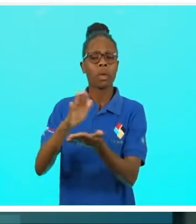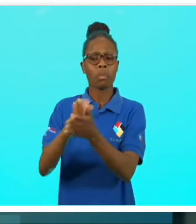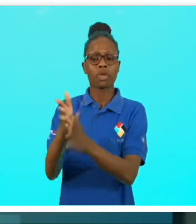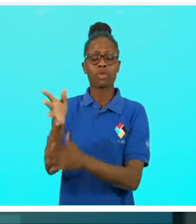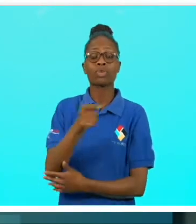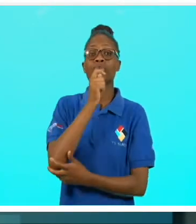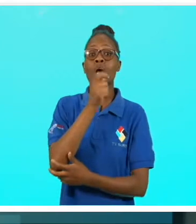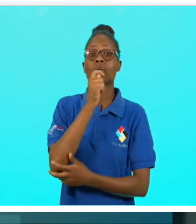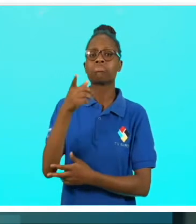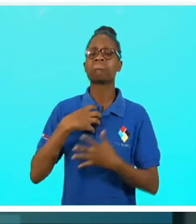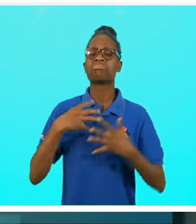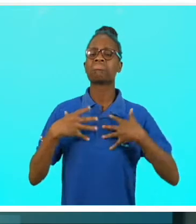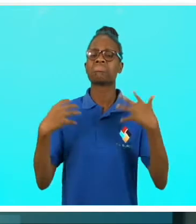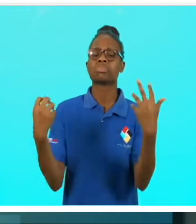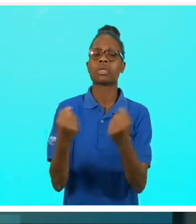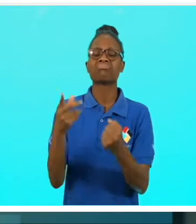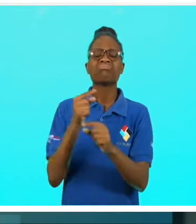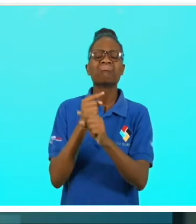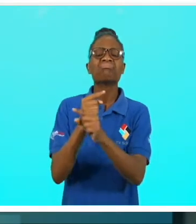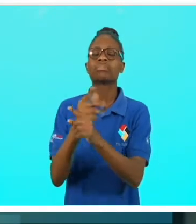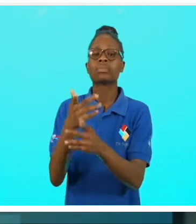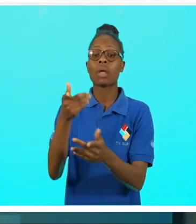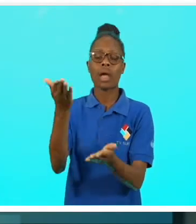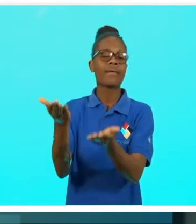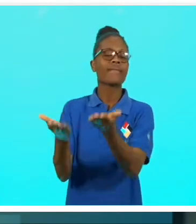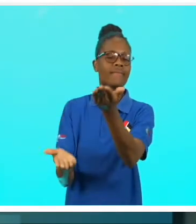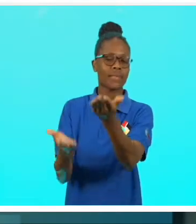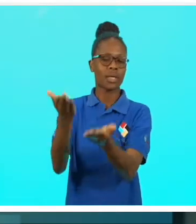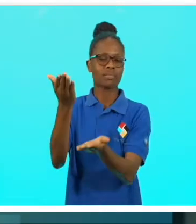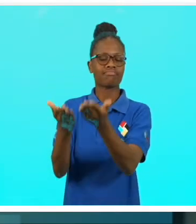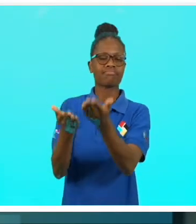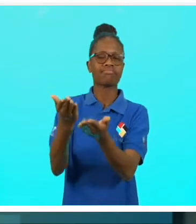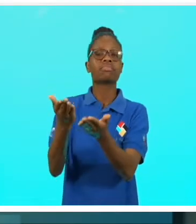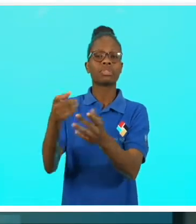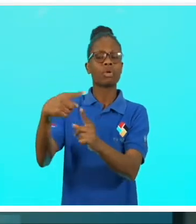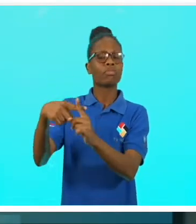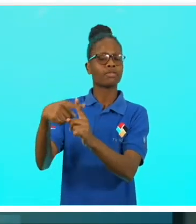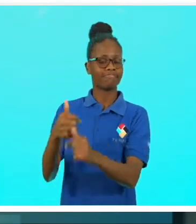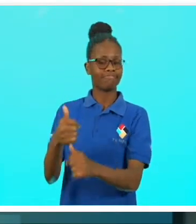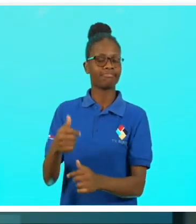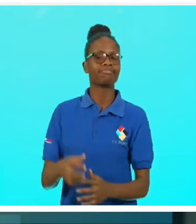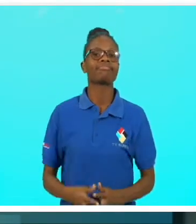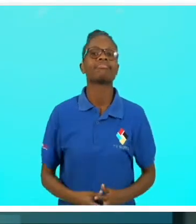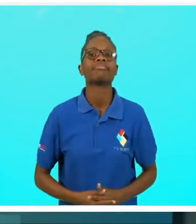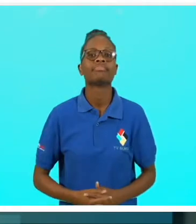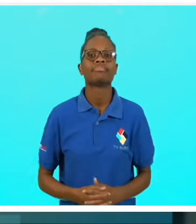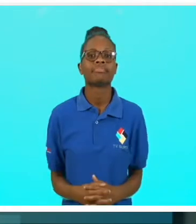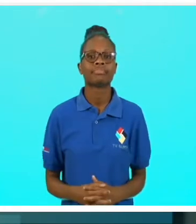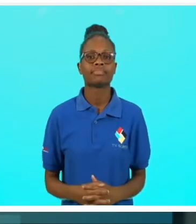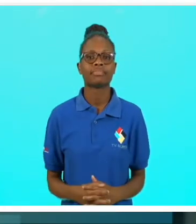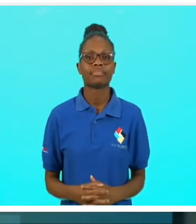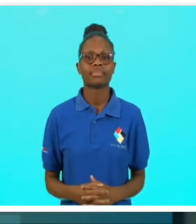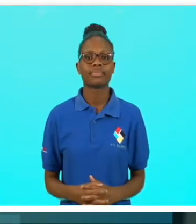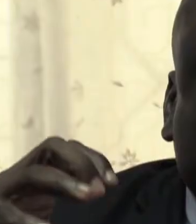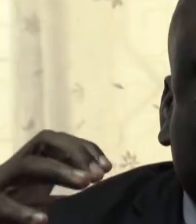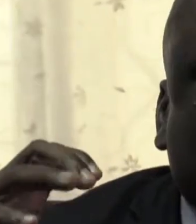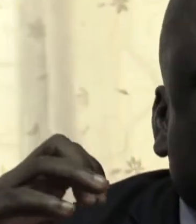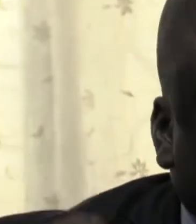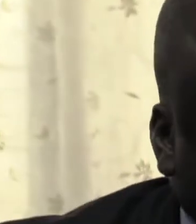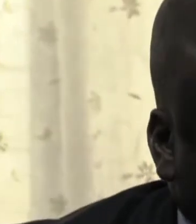acesso a fontes e promover a produção de reportagens sobre saúde. Os participantes fazem um